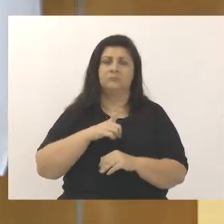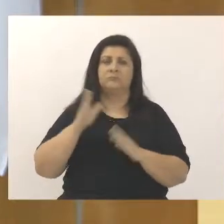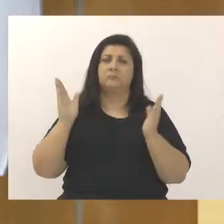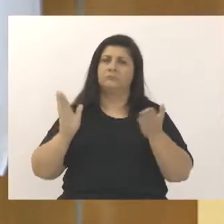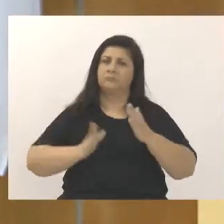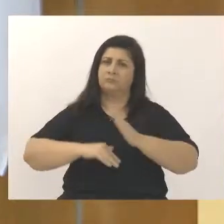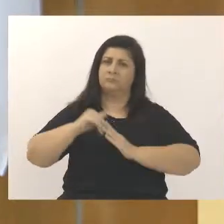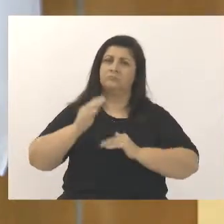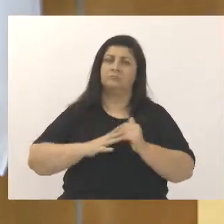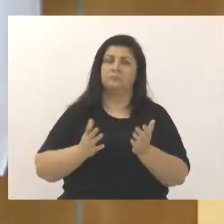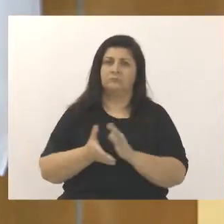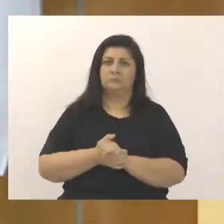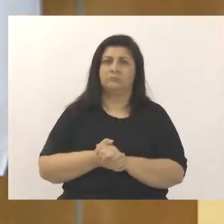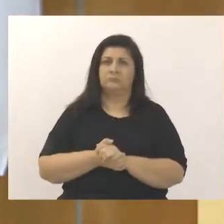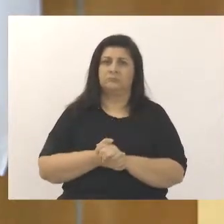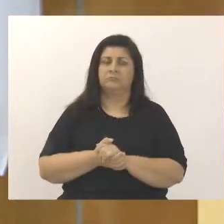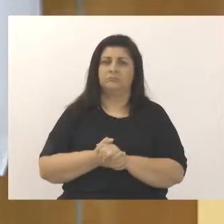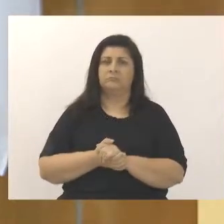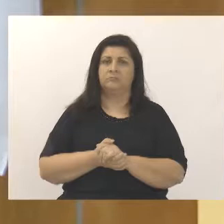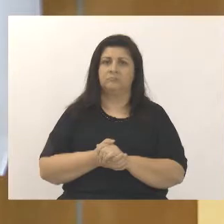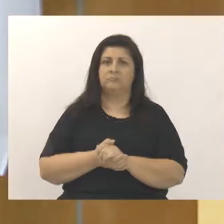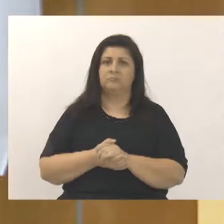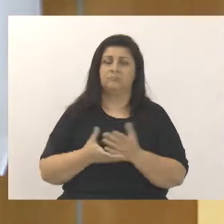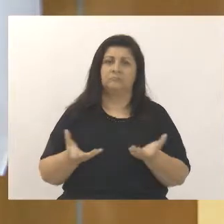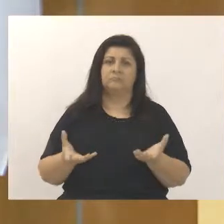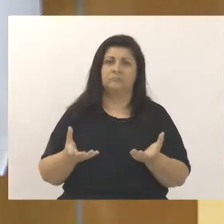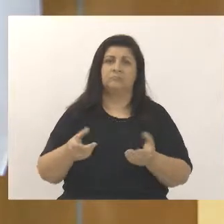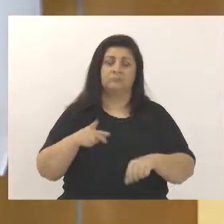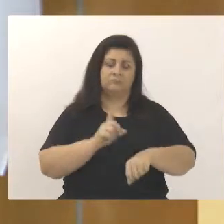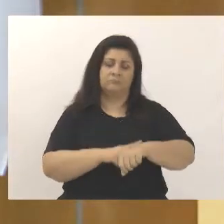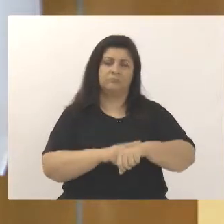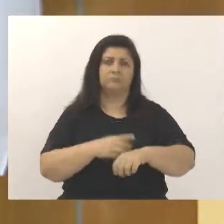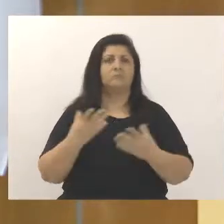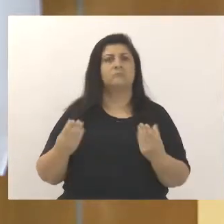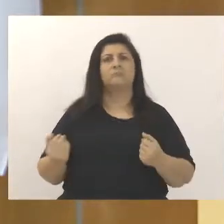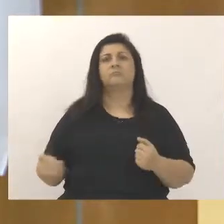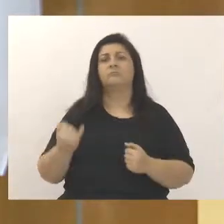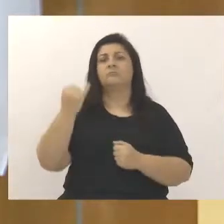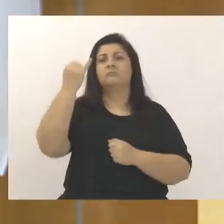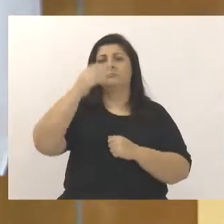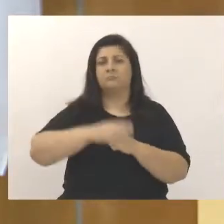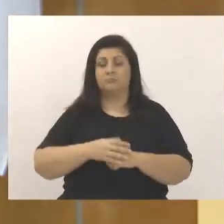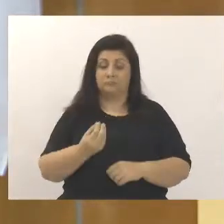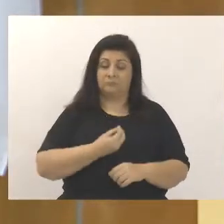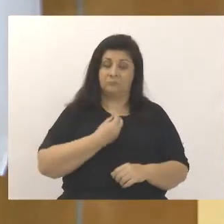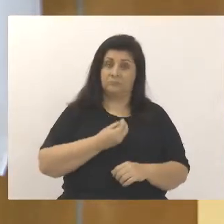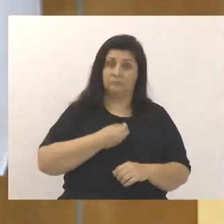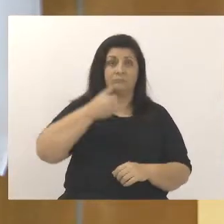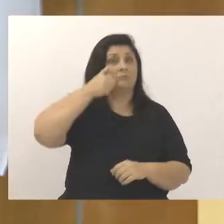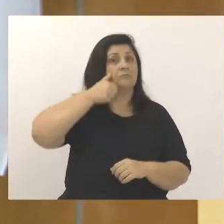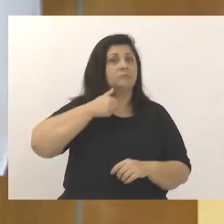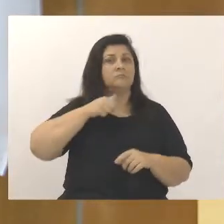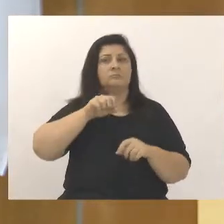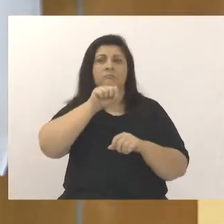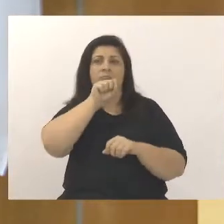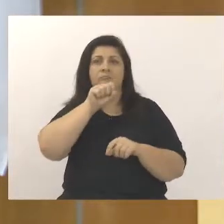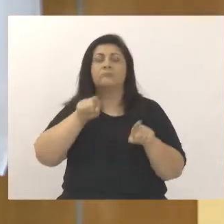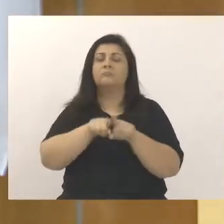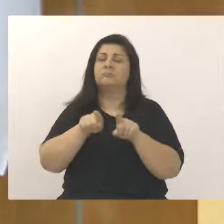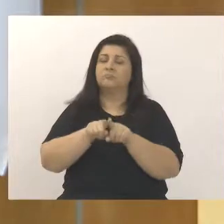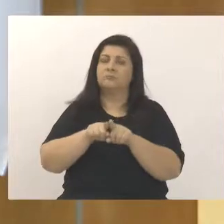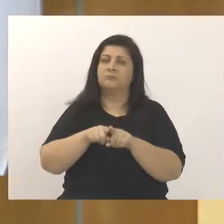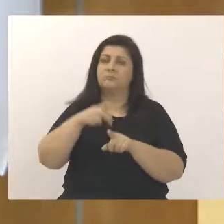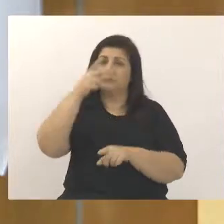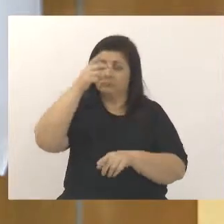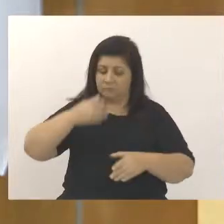essa técnica para lutar com essa situação num momento tão importante, tanto da vida da paciente, como do ser humano